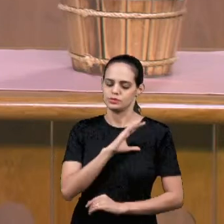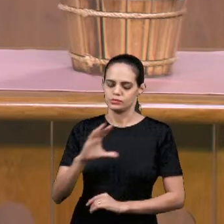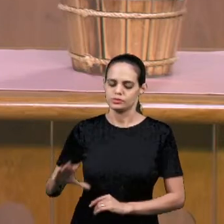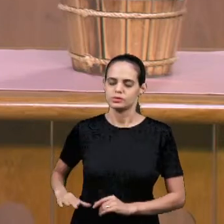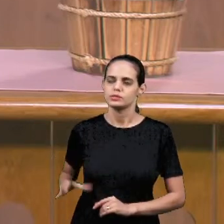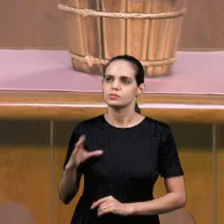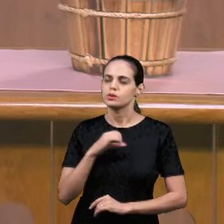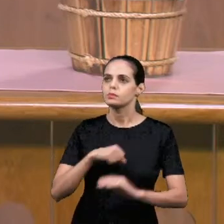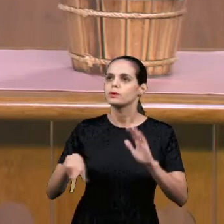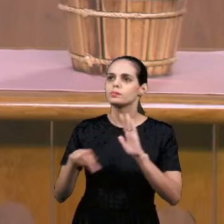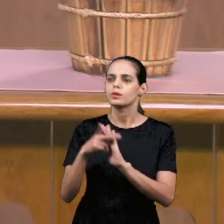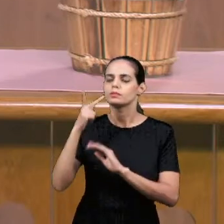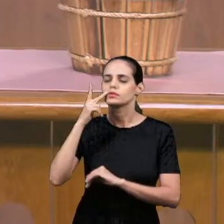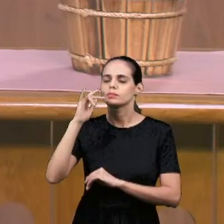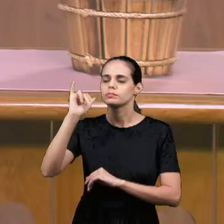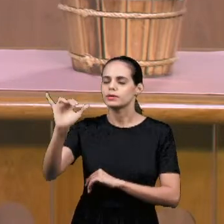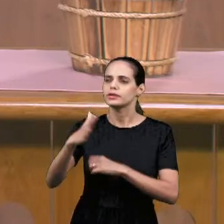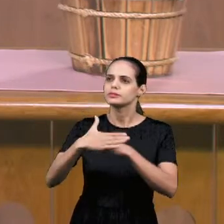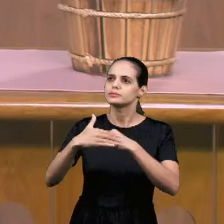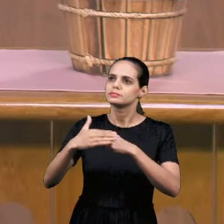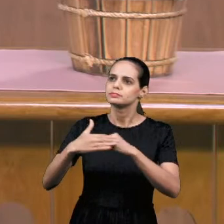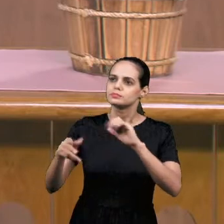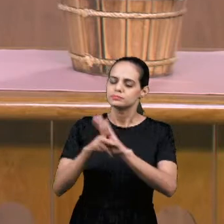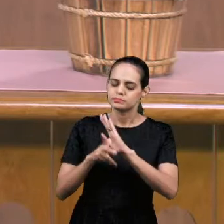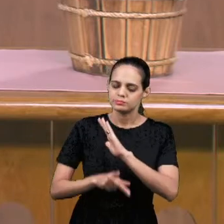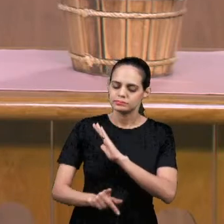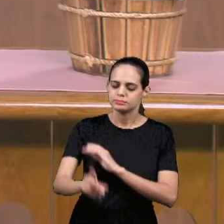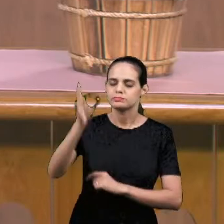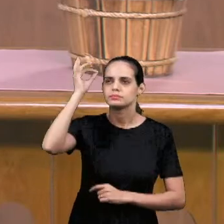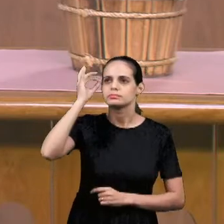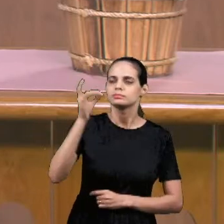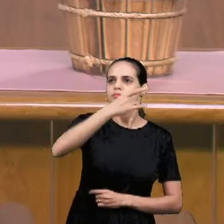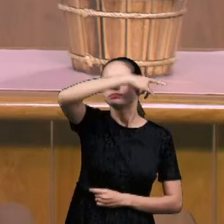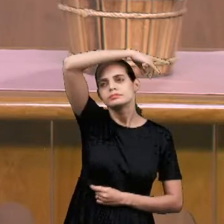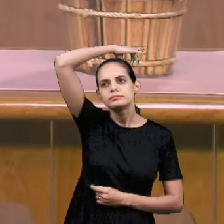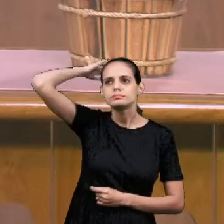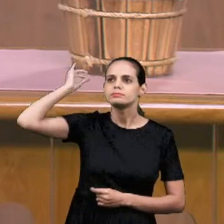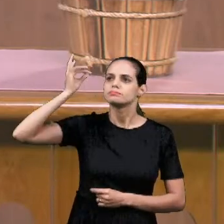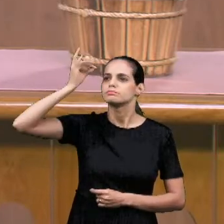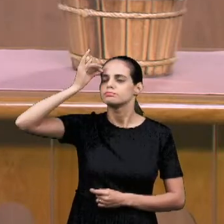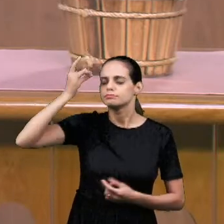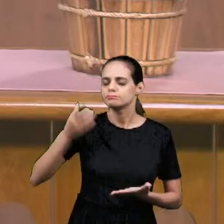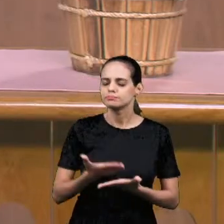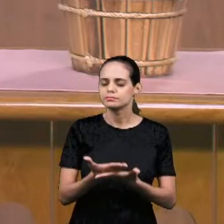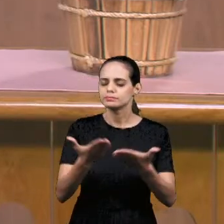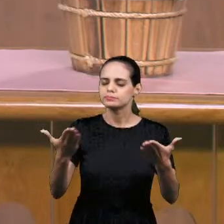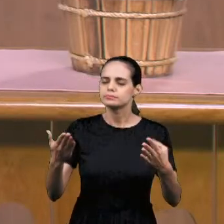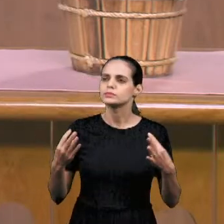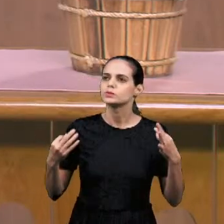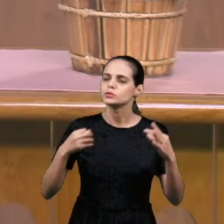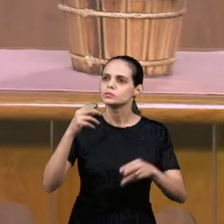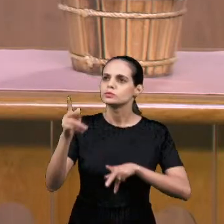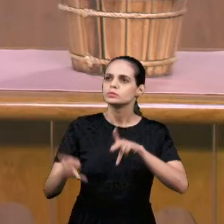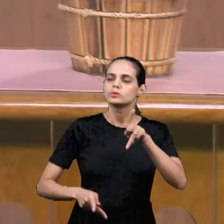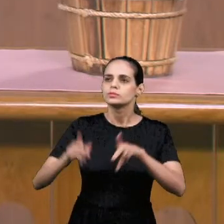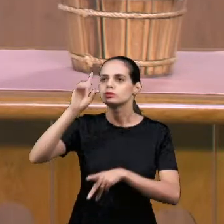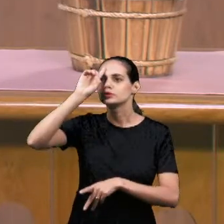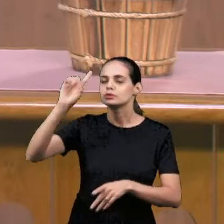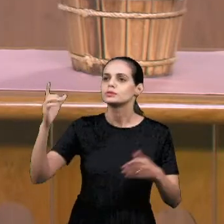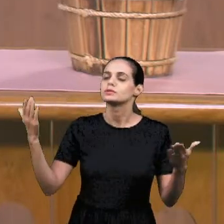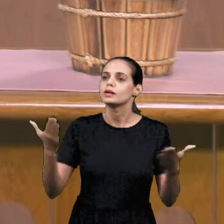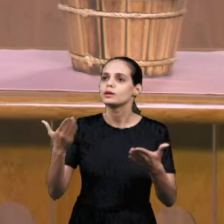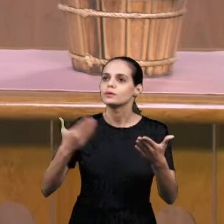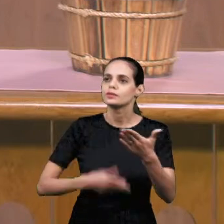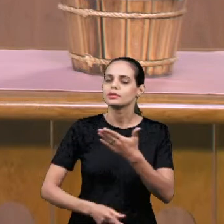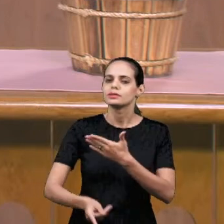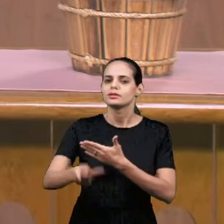Pai, as doces, santas e ternas consolações do Espírito Santo repousem sobre vós, irmãos, sobre todo o povo de Deus, desde agora e